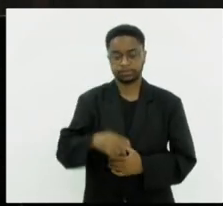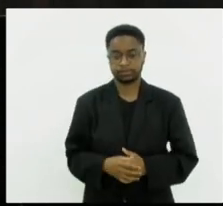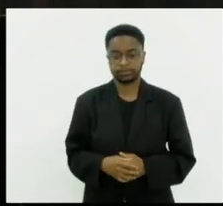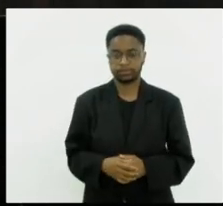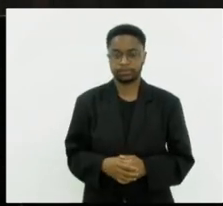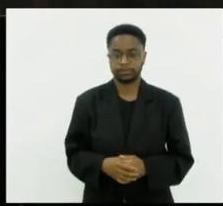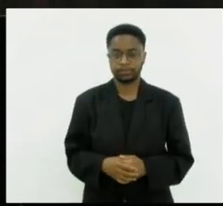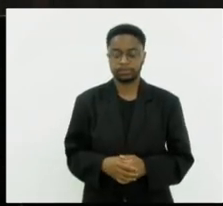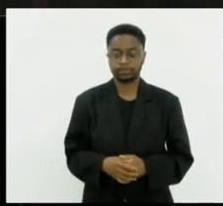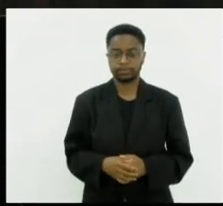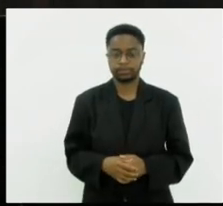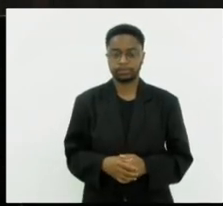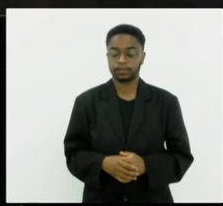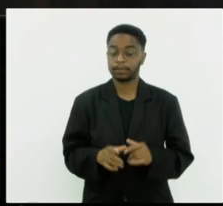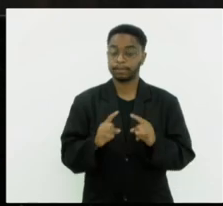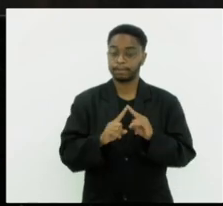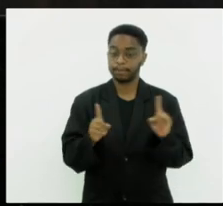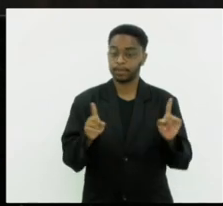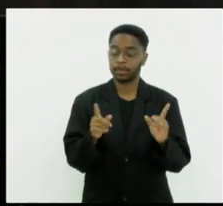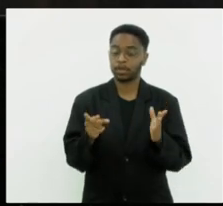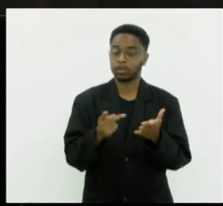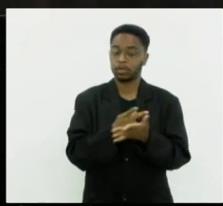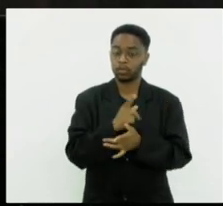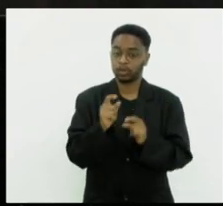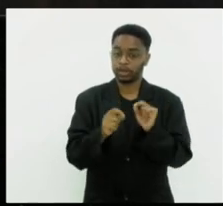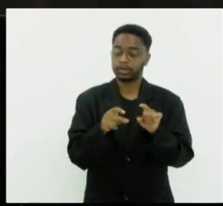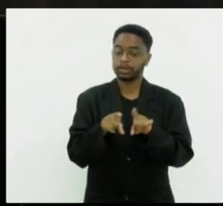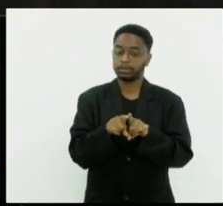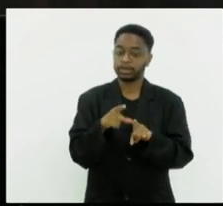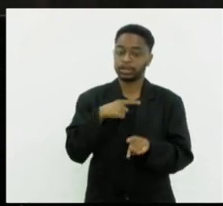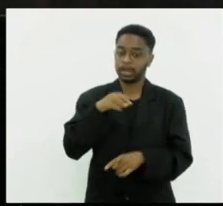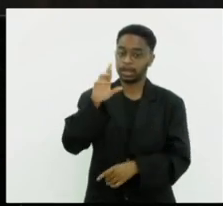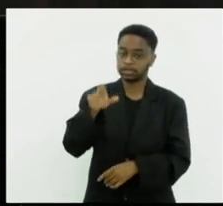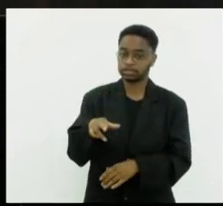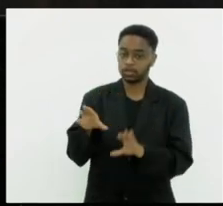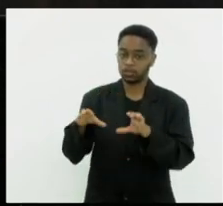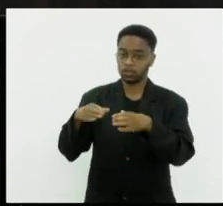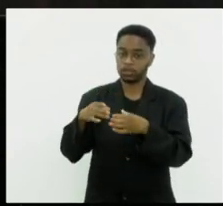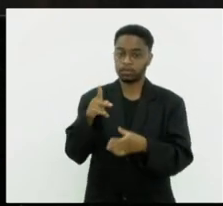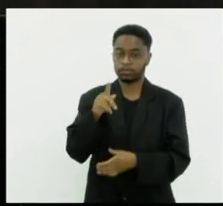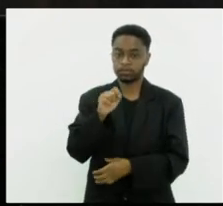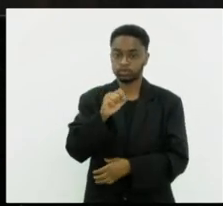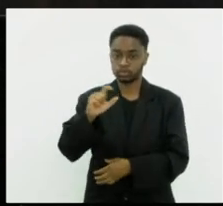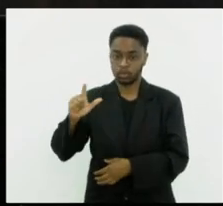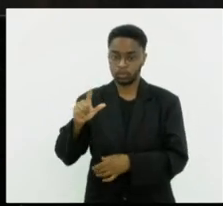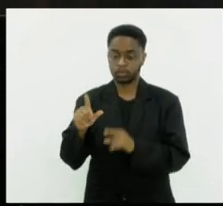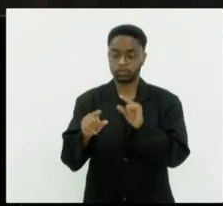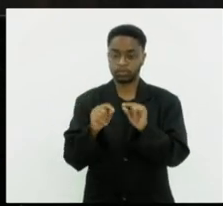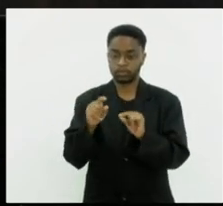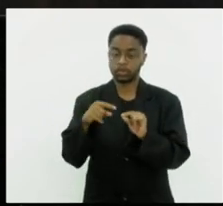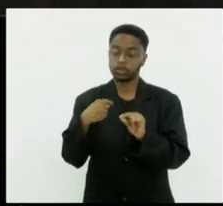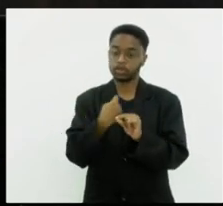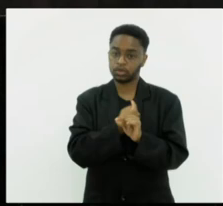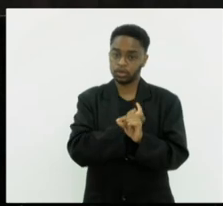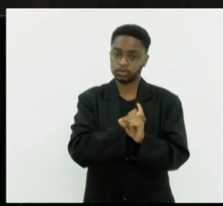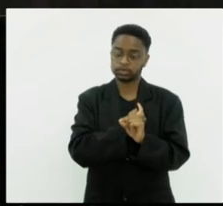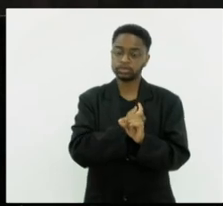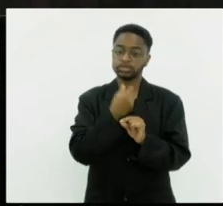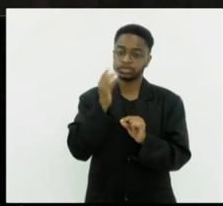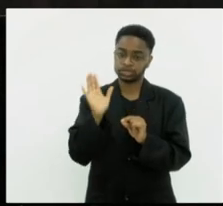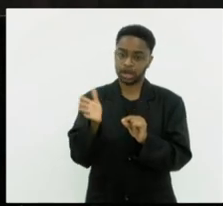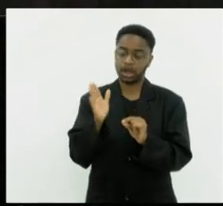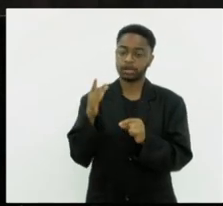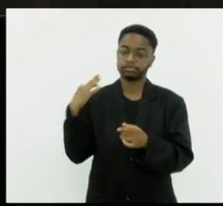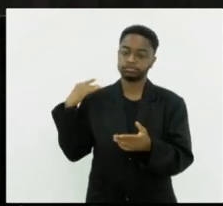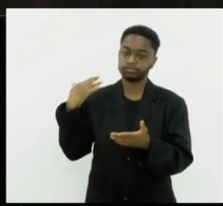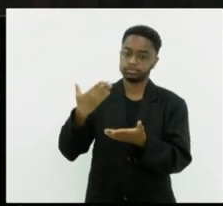Mas ocorre, e tem razão a bancada do PSOL, que nós já demos, ao longo dos